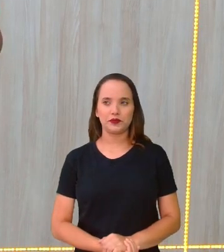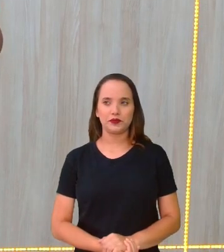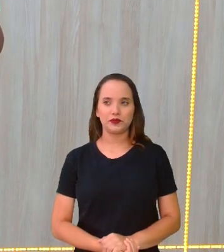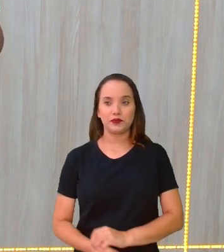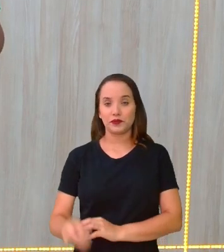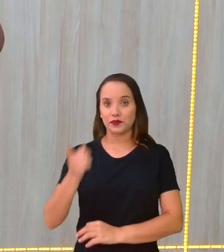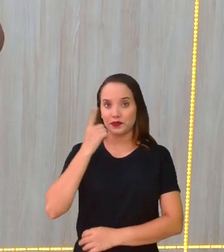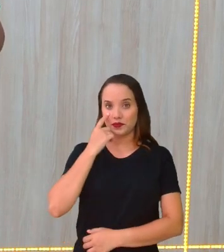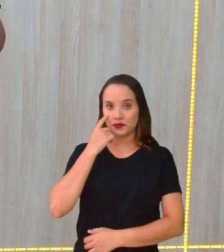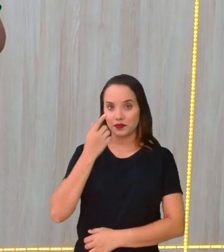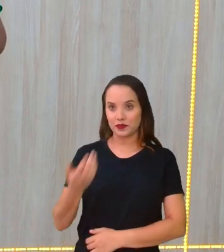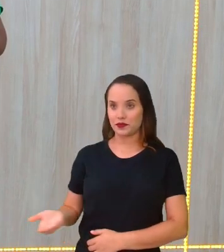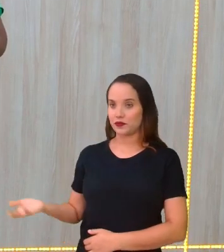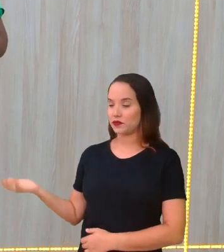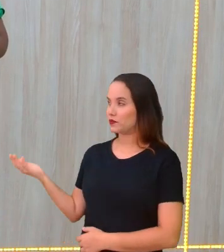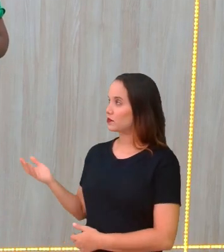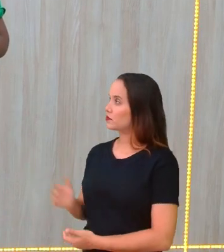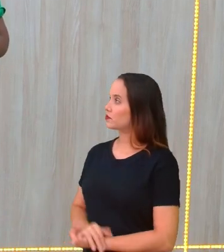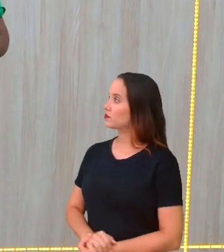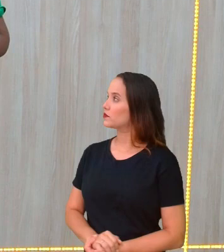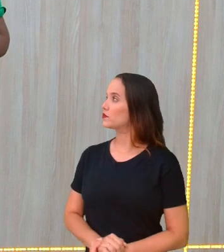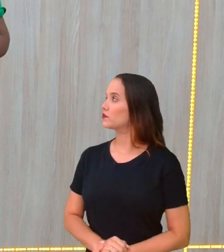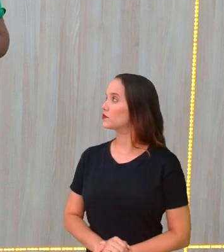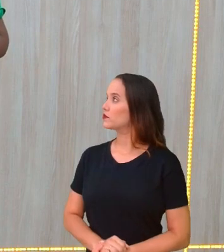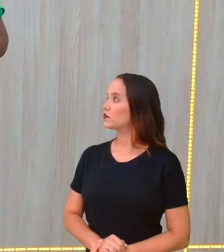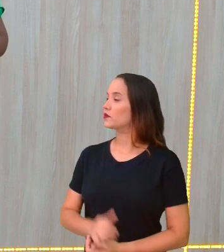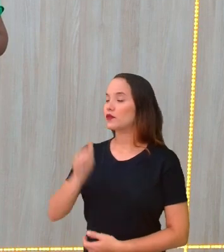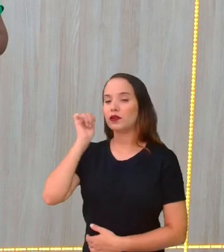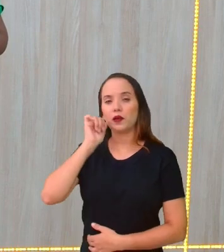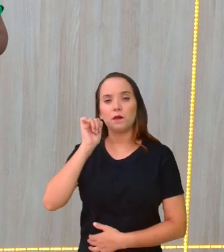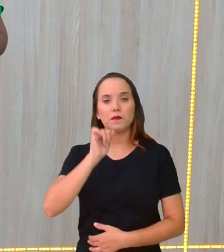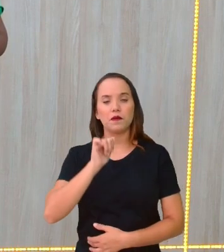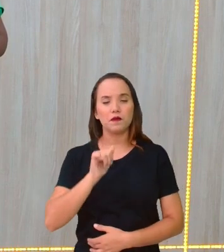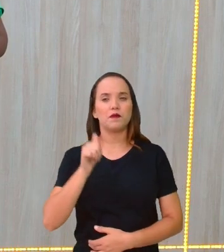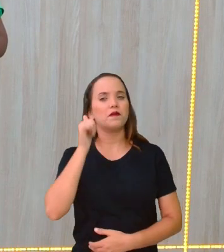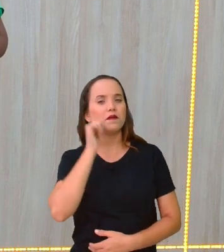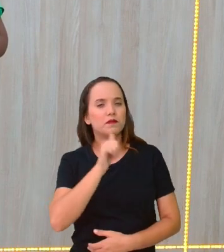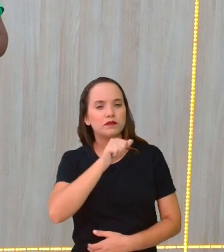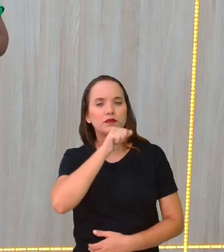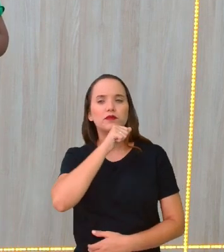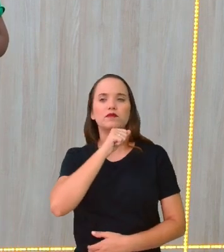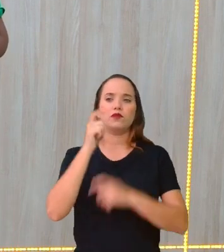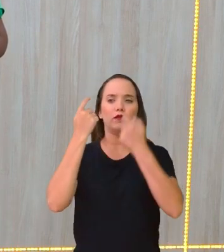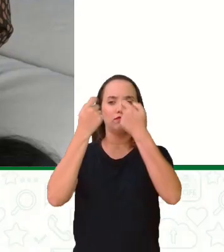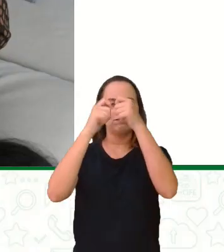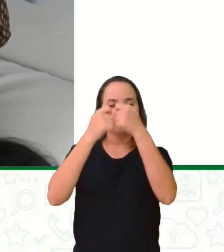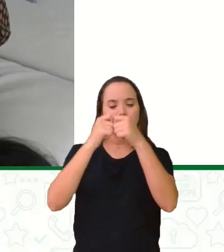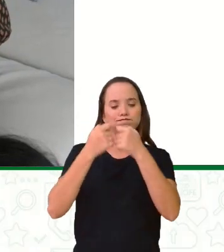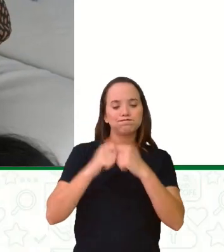Olha só, a mãe penteando, fazendo a trança na menina.